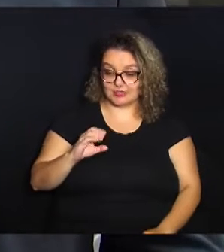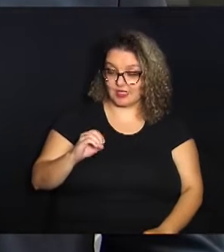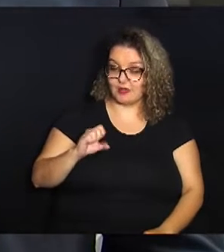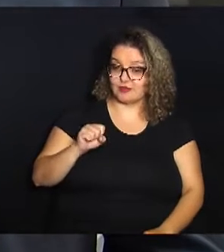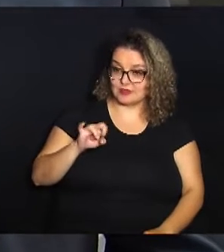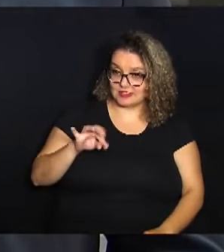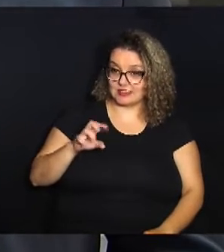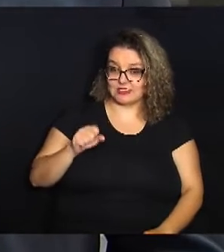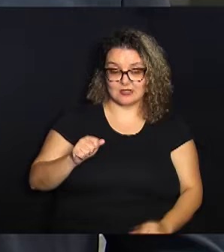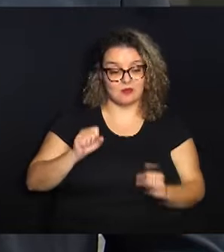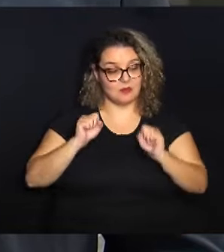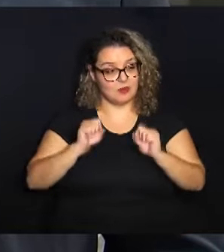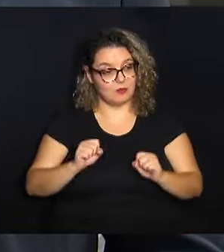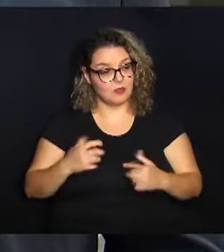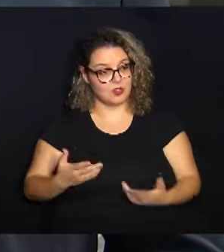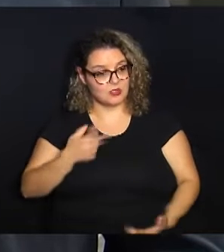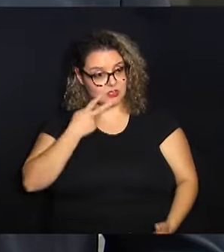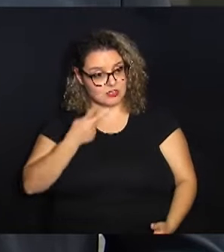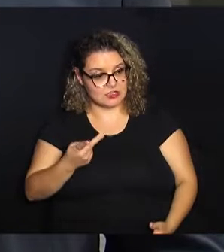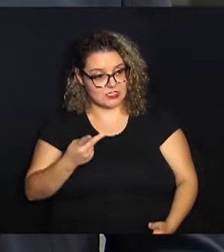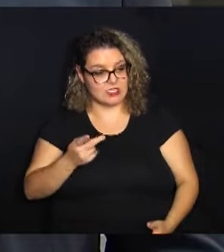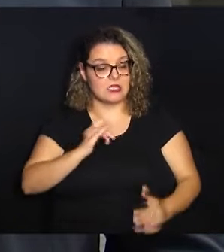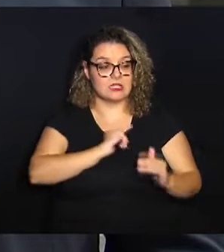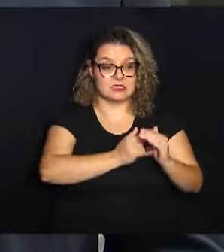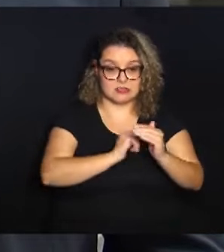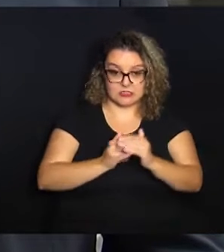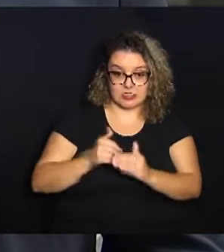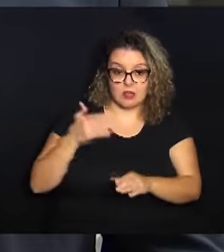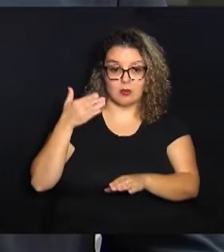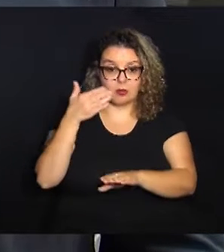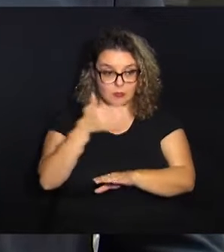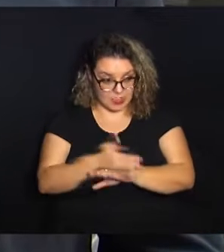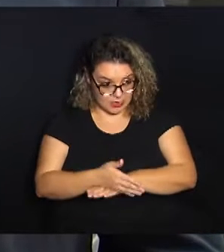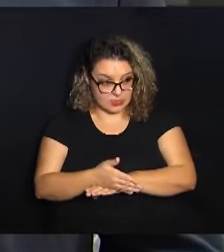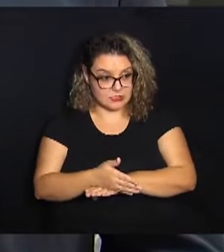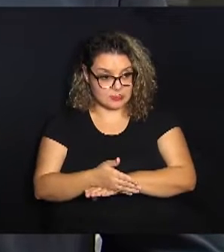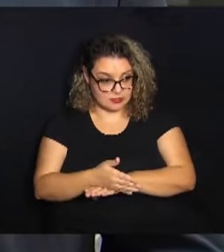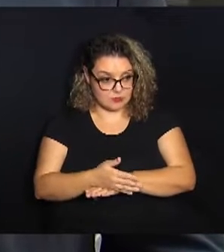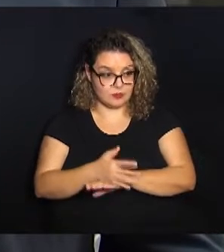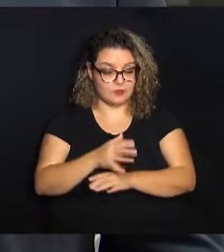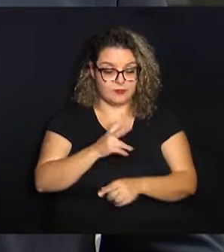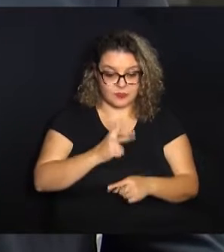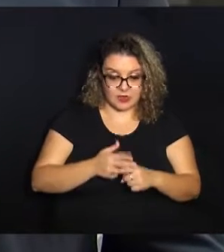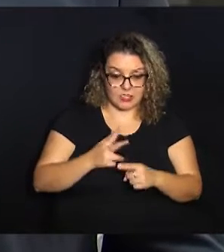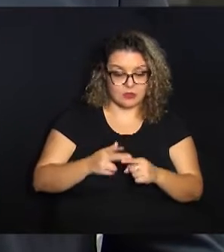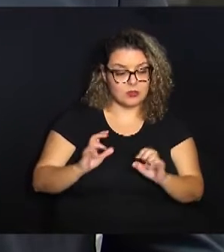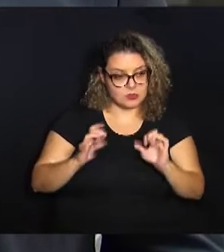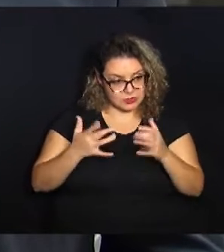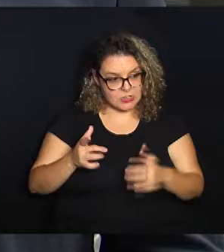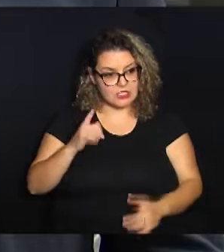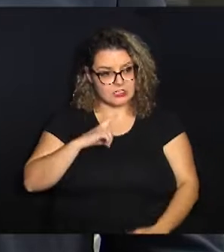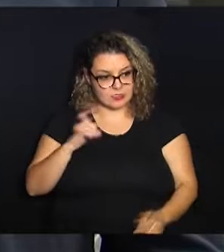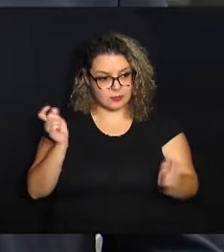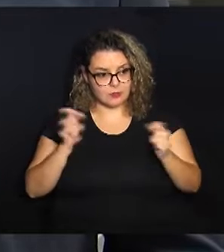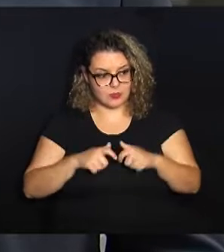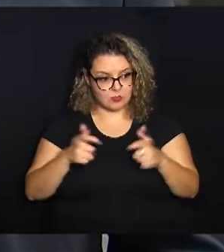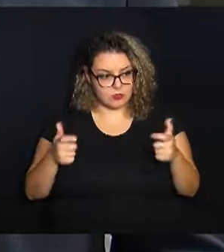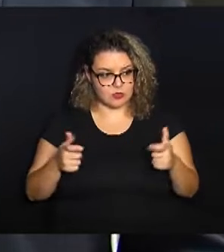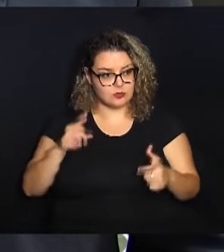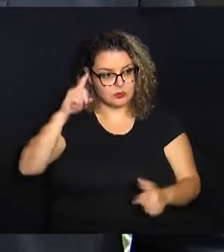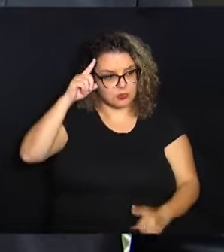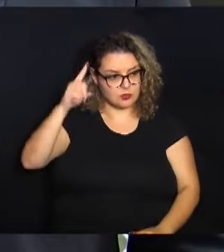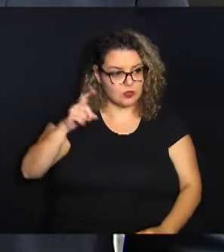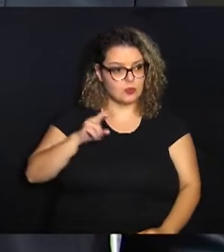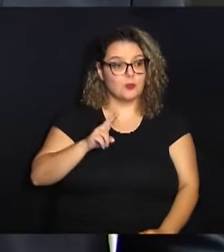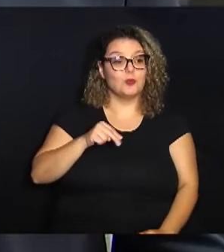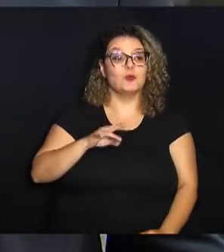a gente pode dizer que essas startups que participam dessa edição do evento, elas têm potencial para um dia ser um